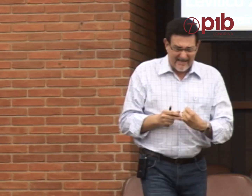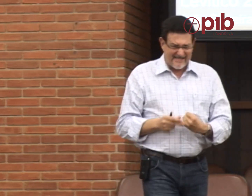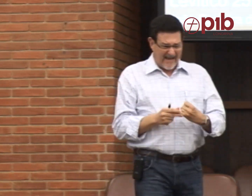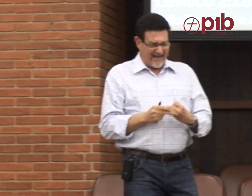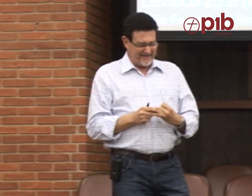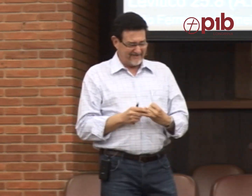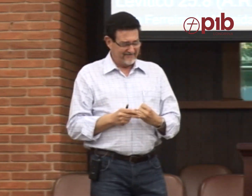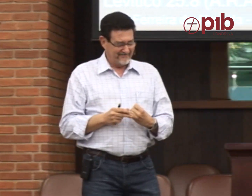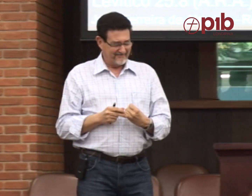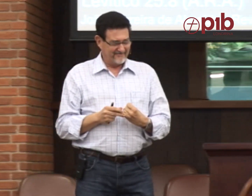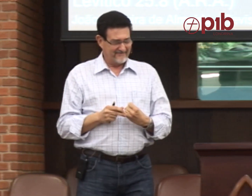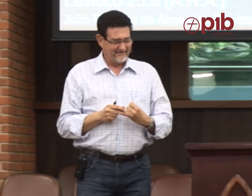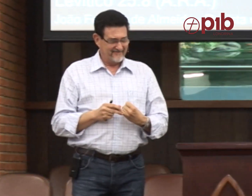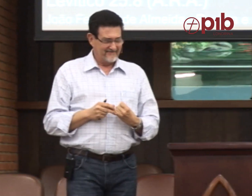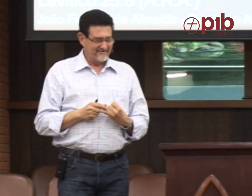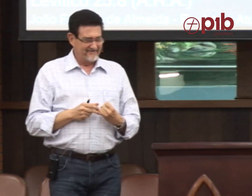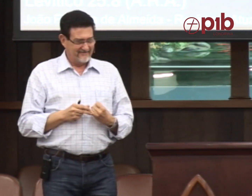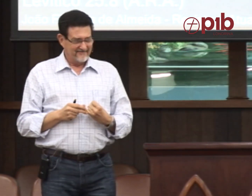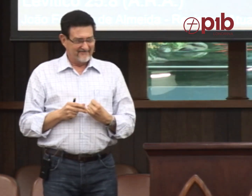era para descansar